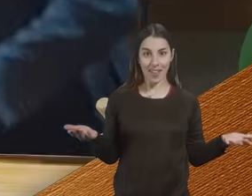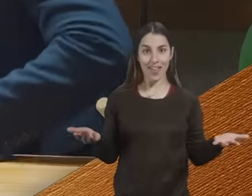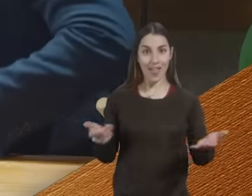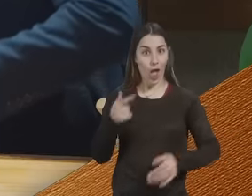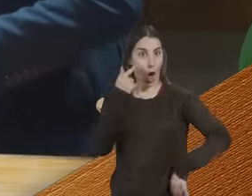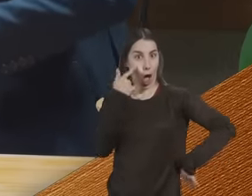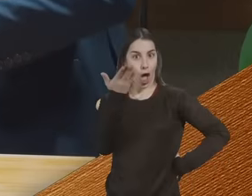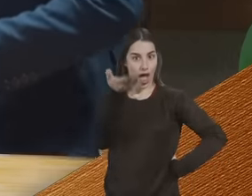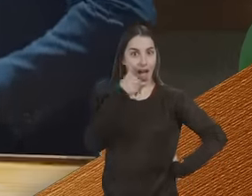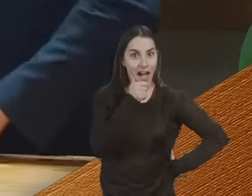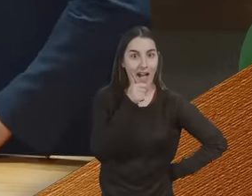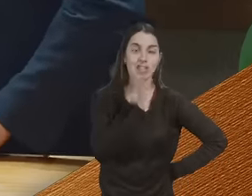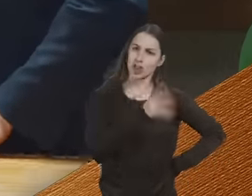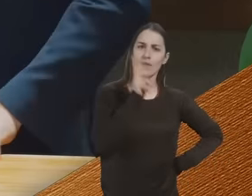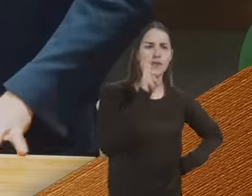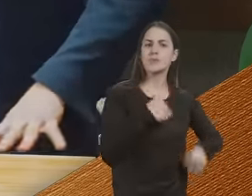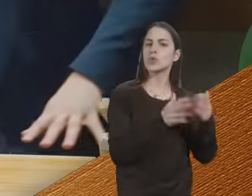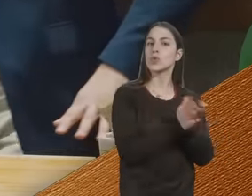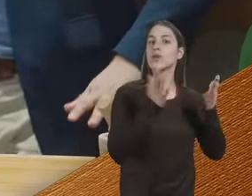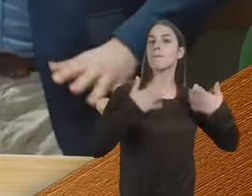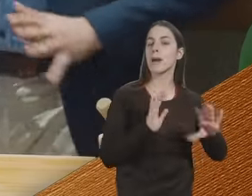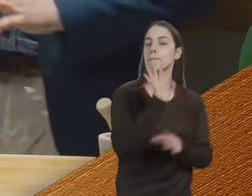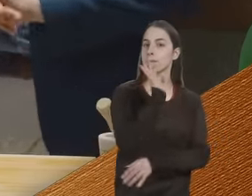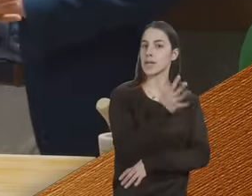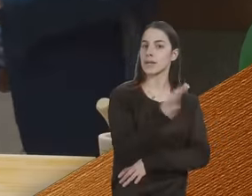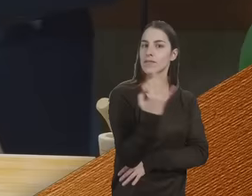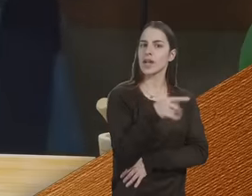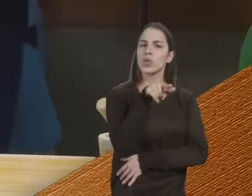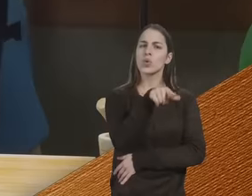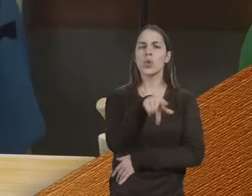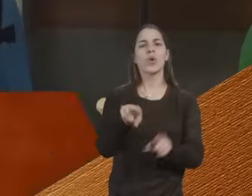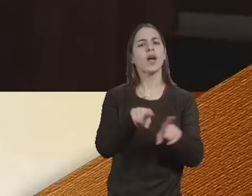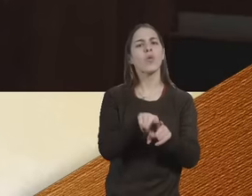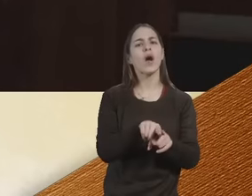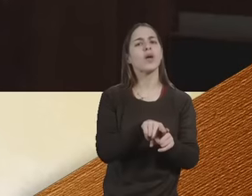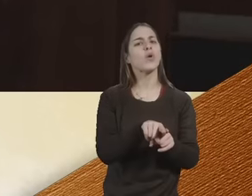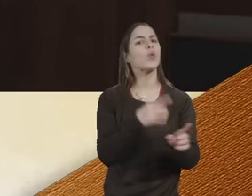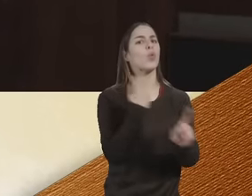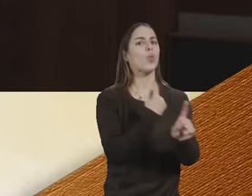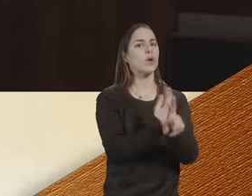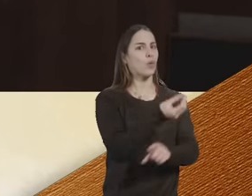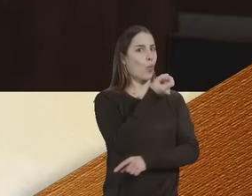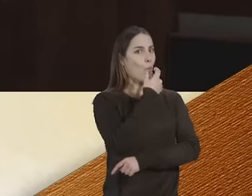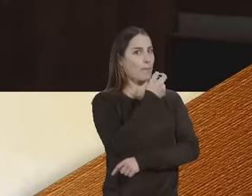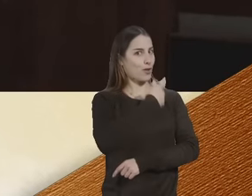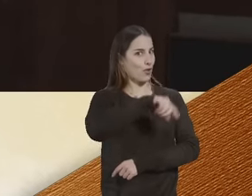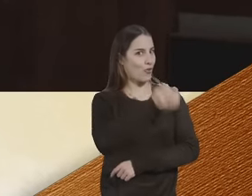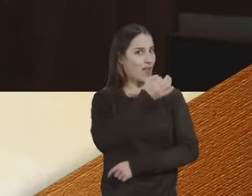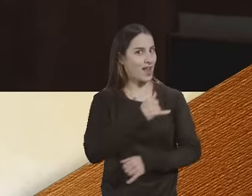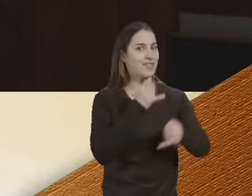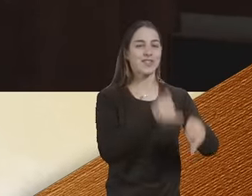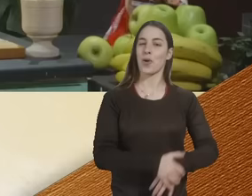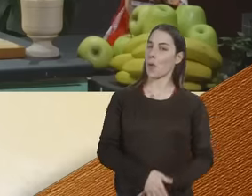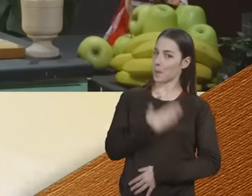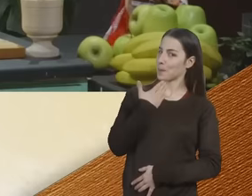Oh, pumba! Já reparámos todos, mas... Parece-me que andas a tomar o produto de que vamos falar a seguir. Muito obrigado por teres reparado,